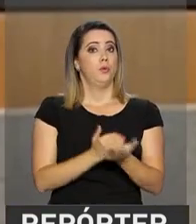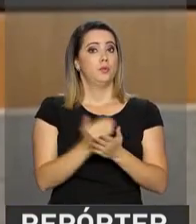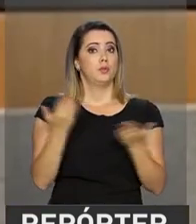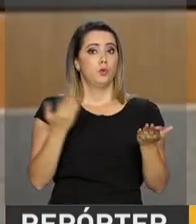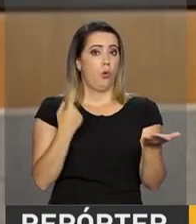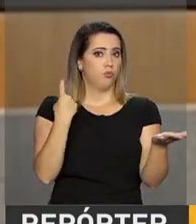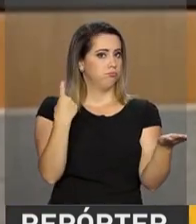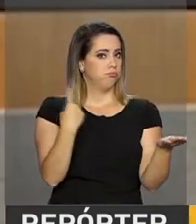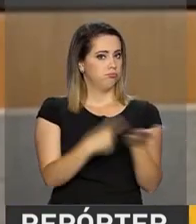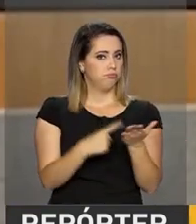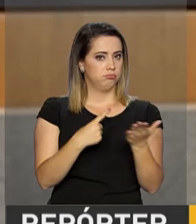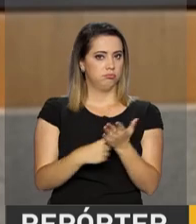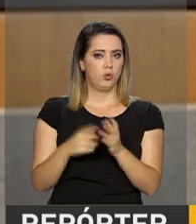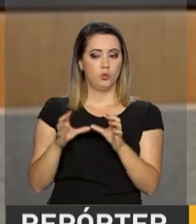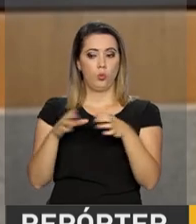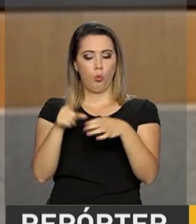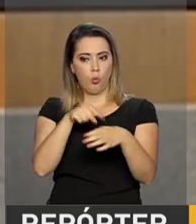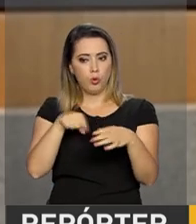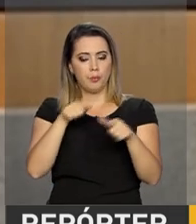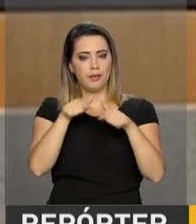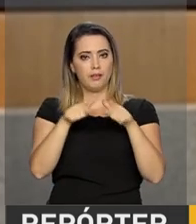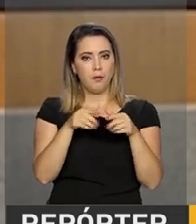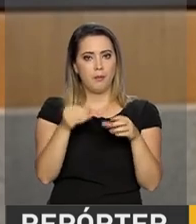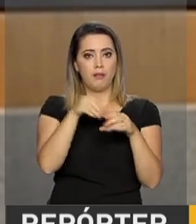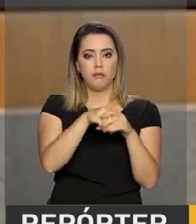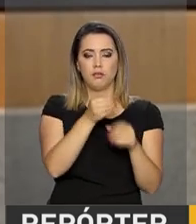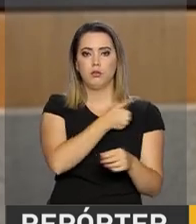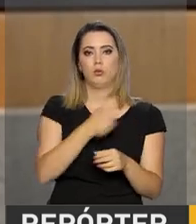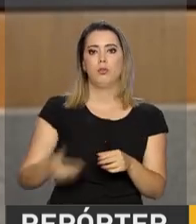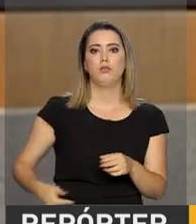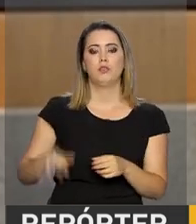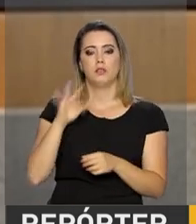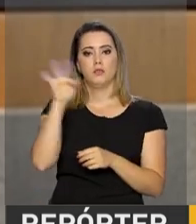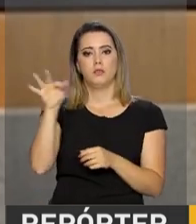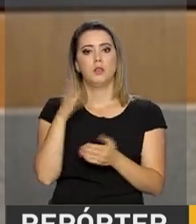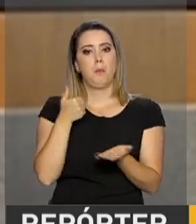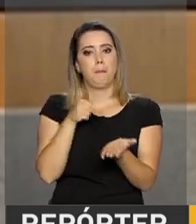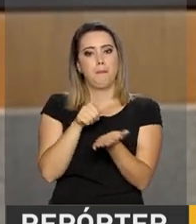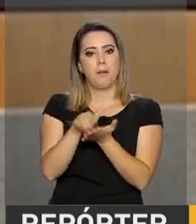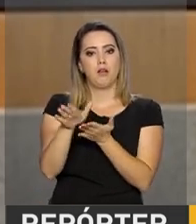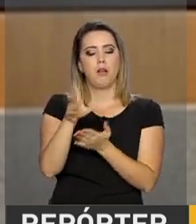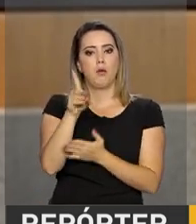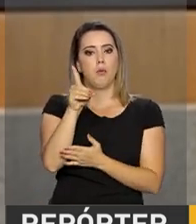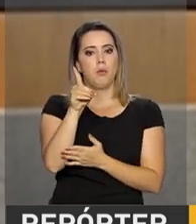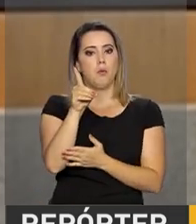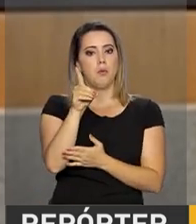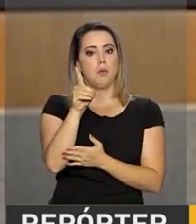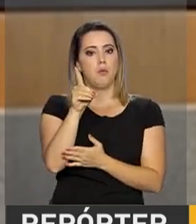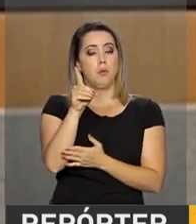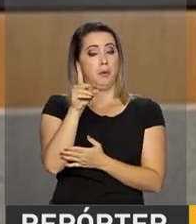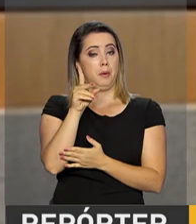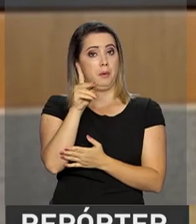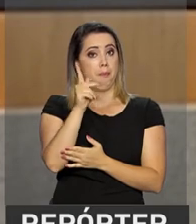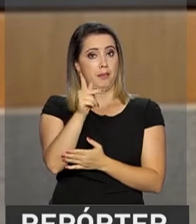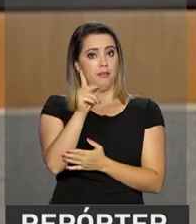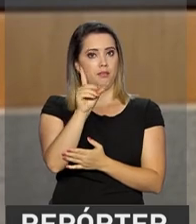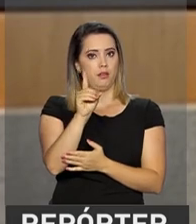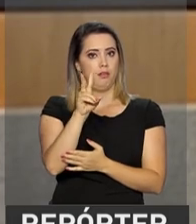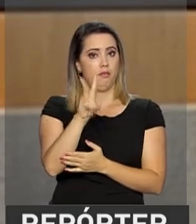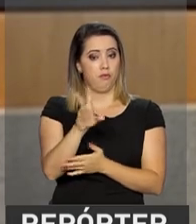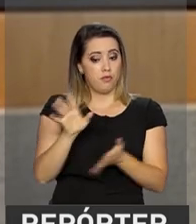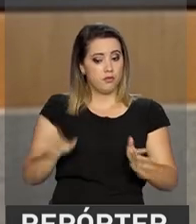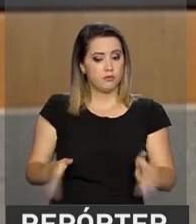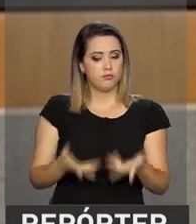a adesão de servidores públicos federais ao programa de desligamento voluntário licença incentivada e jornada de